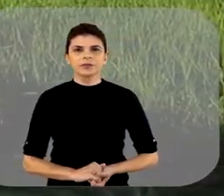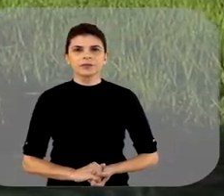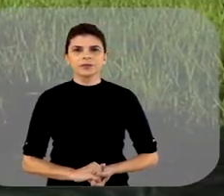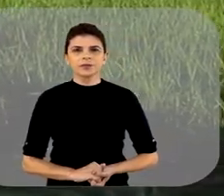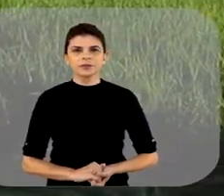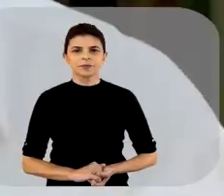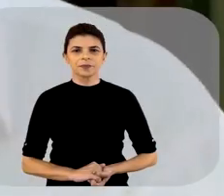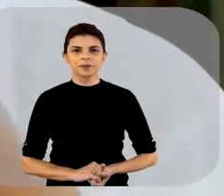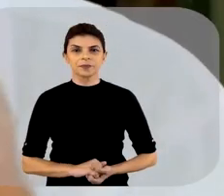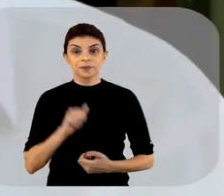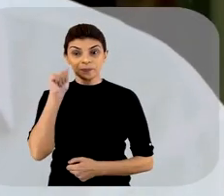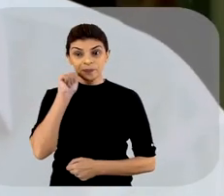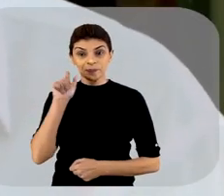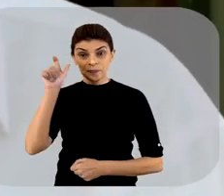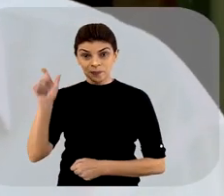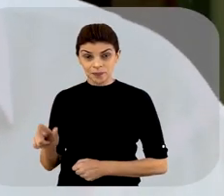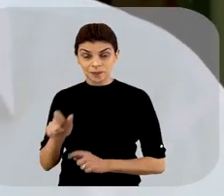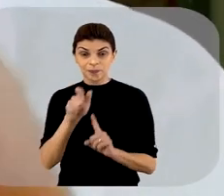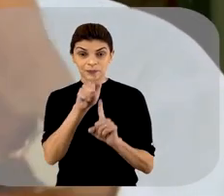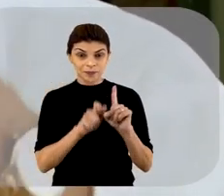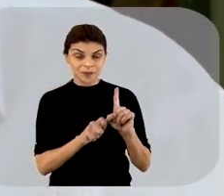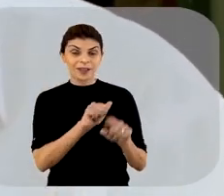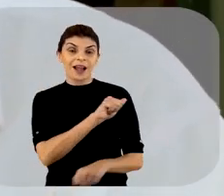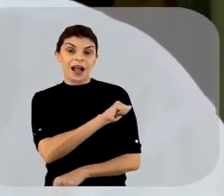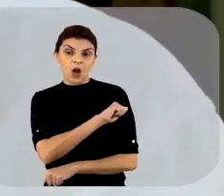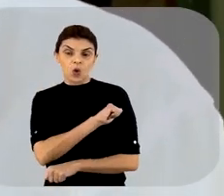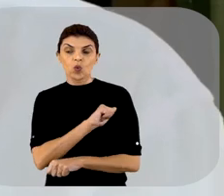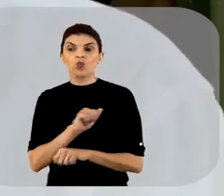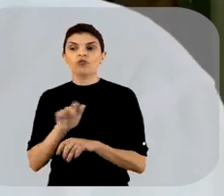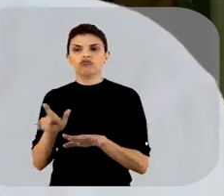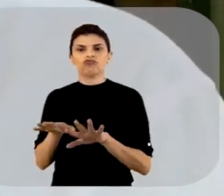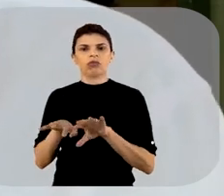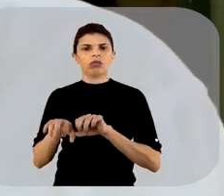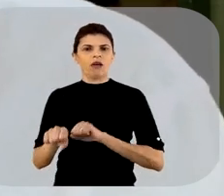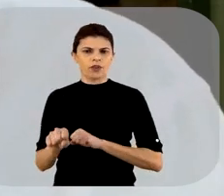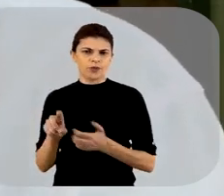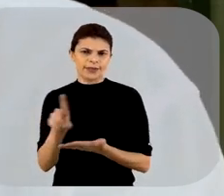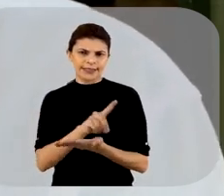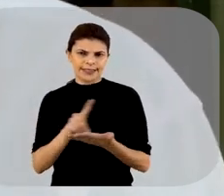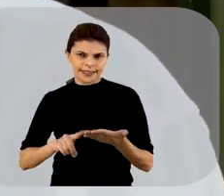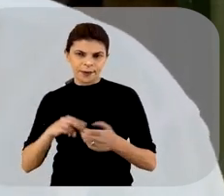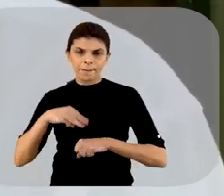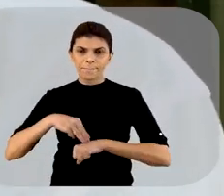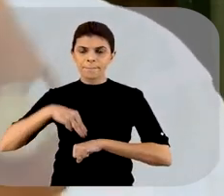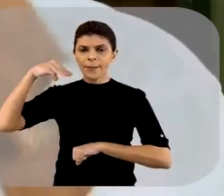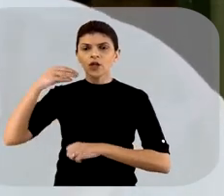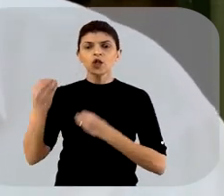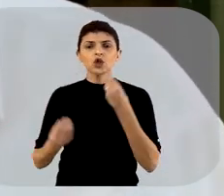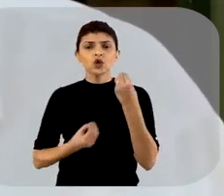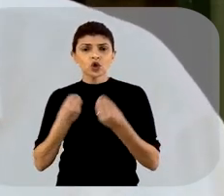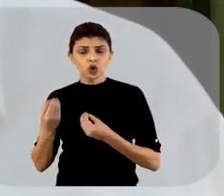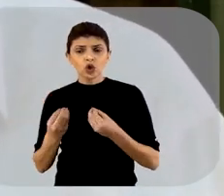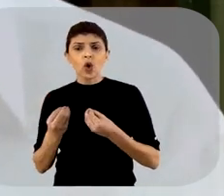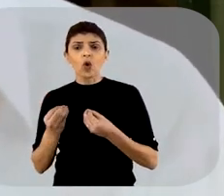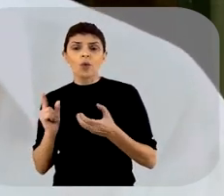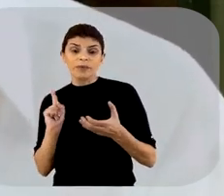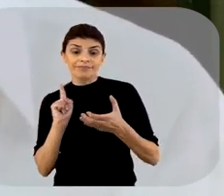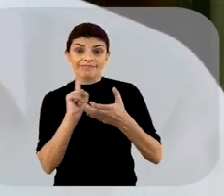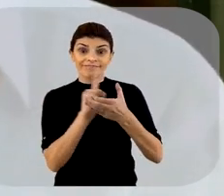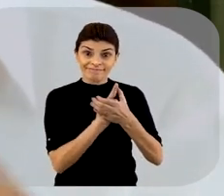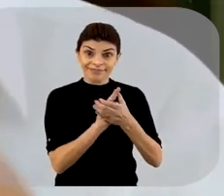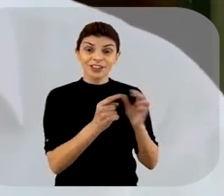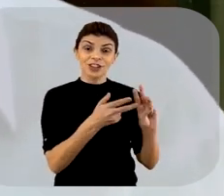Tem uma aluna que acabou de defender uma dissertação de mestrado sobre a forma, sobre os egressos indígenas aqui no Mato Grosso do